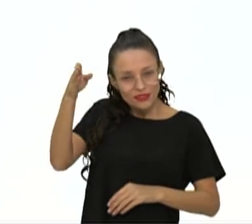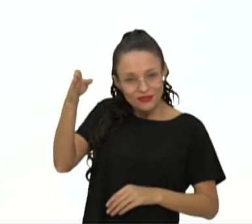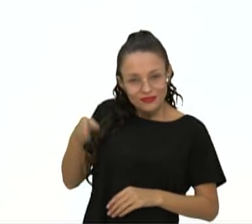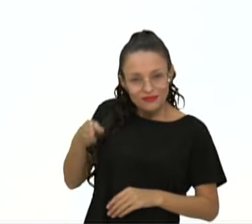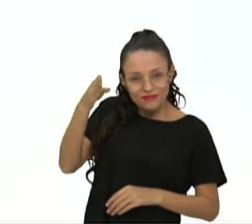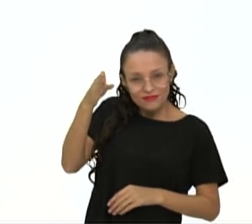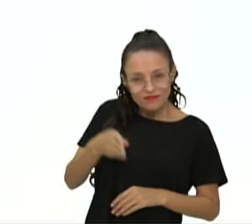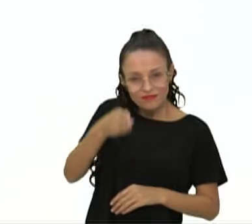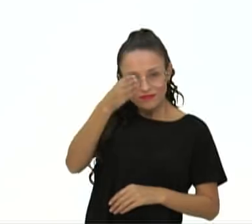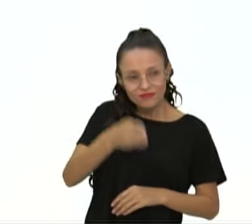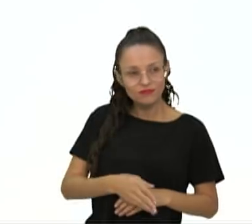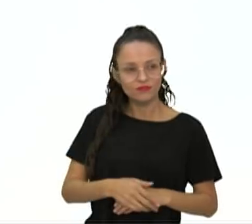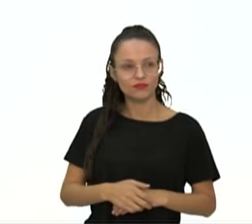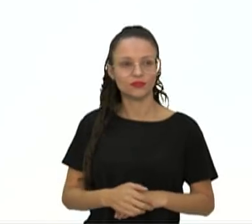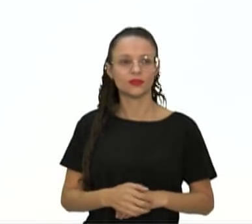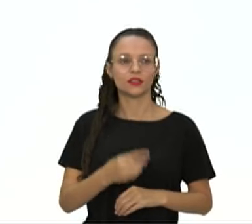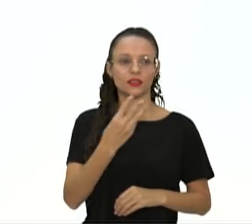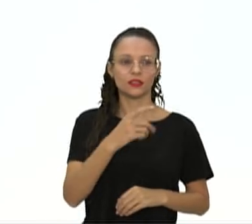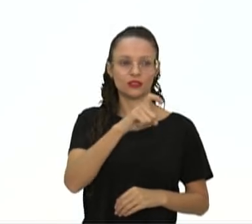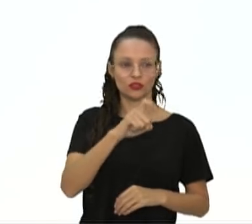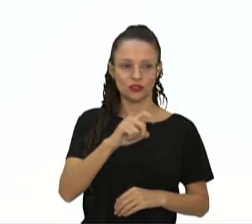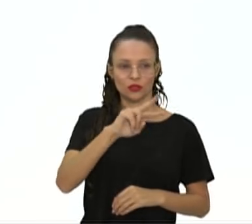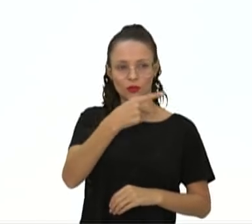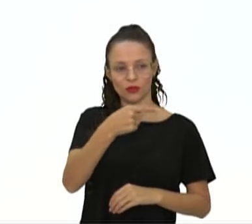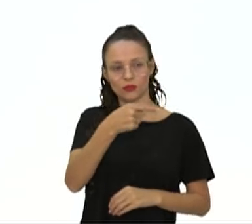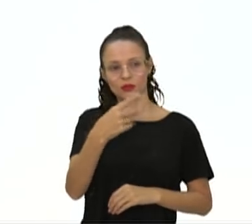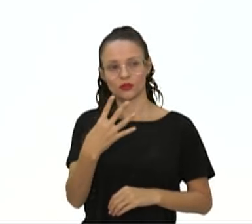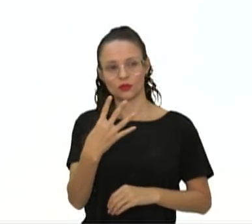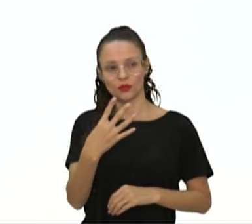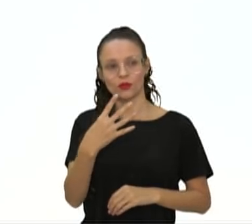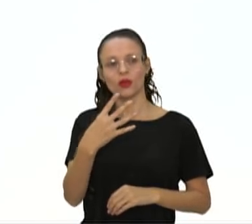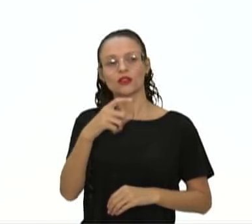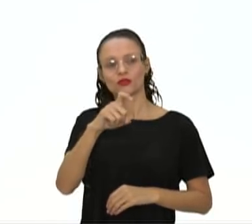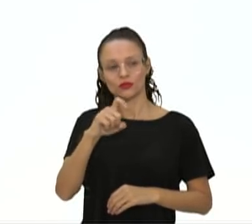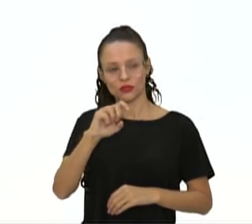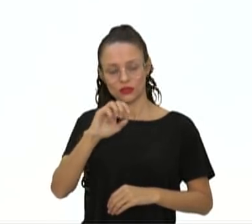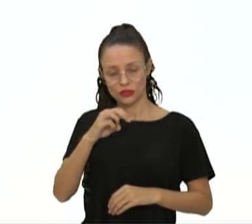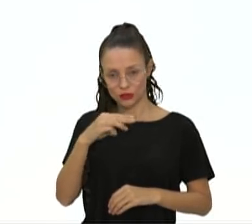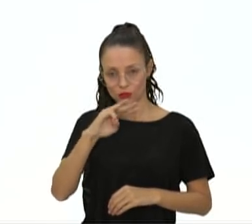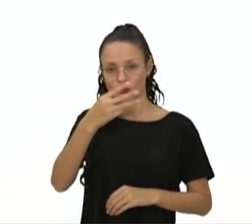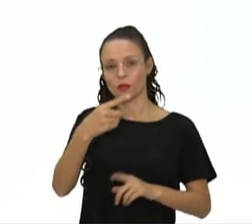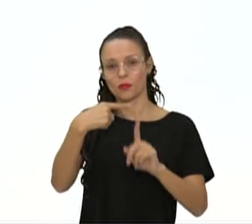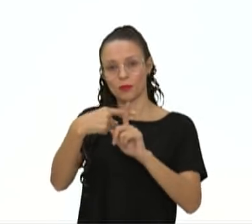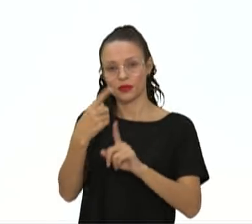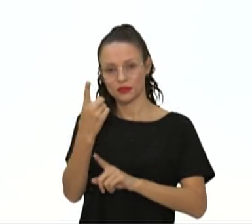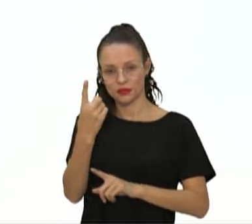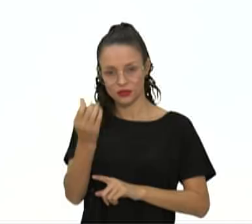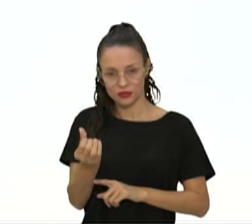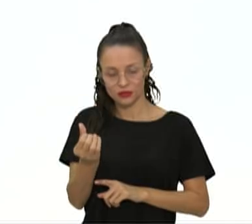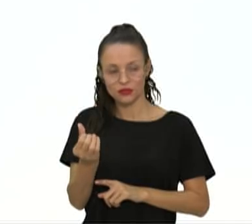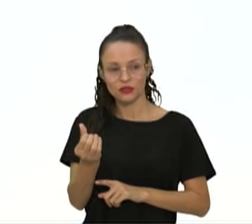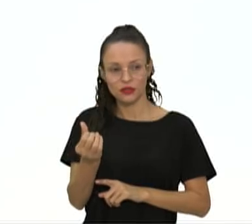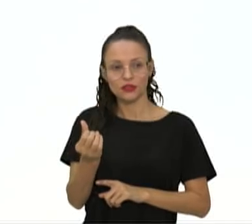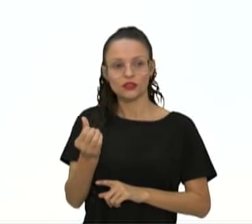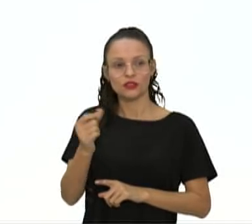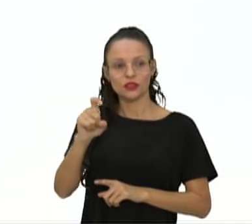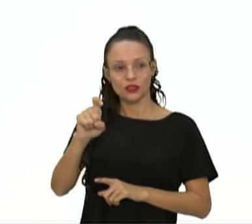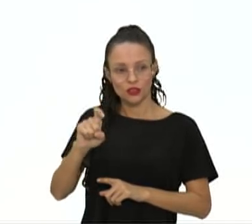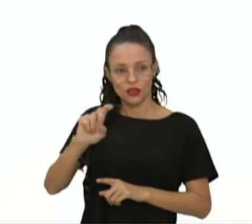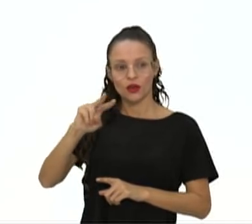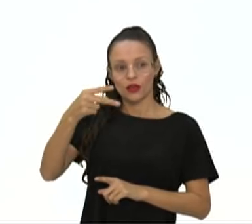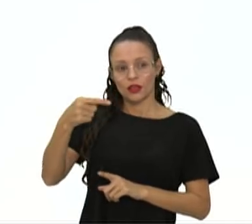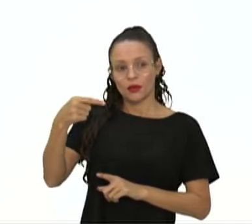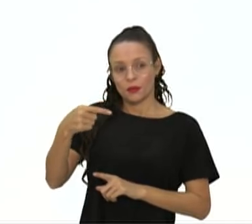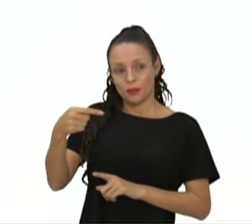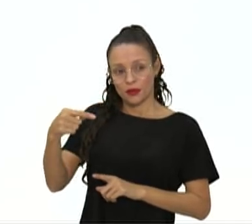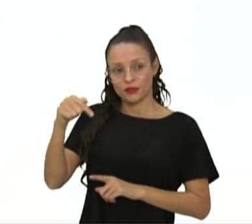quadro. 3x à quarta menos 13x ao cubo mais 16x ao quadrado menos 7x mais 1 é a minha resposta.